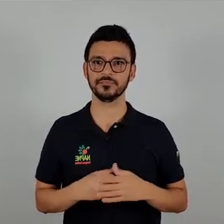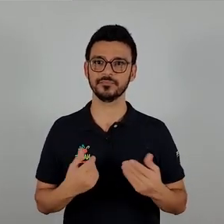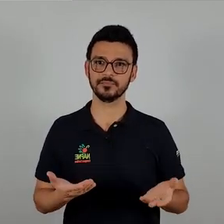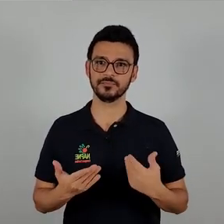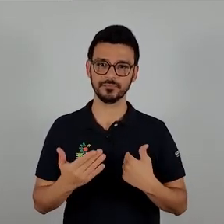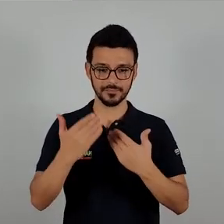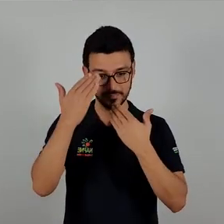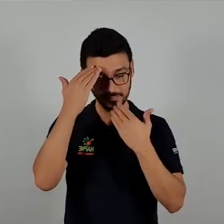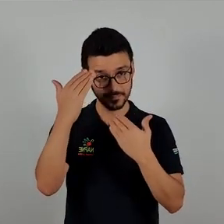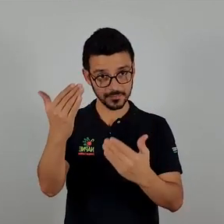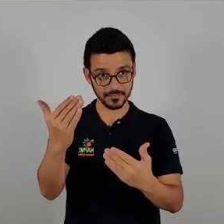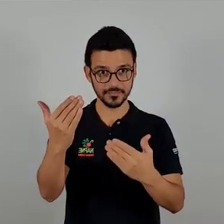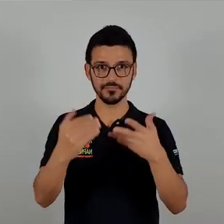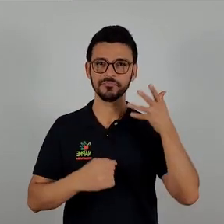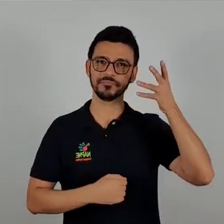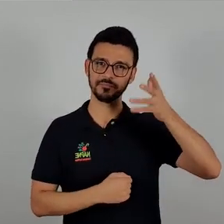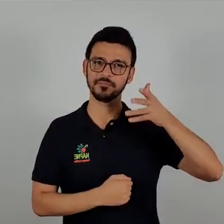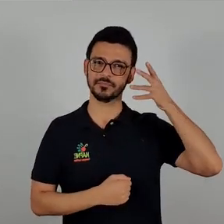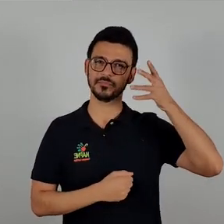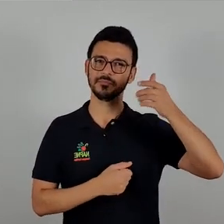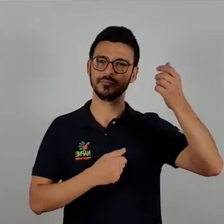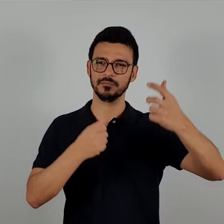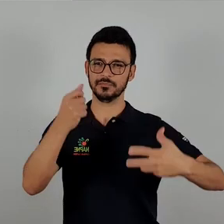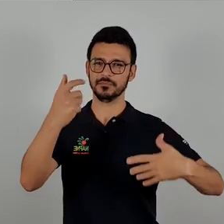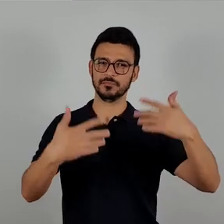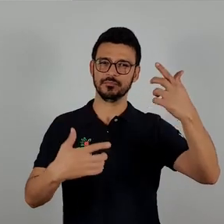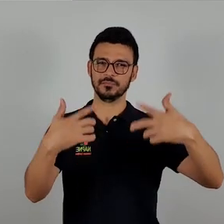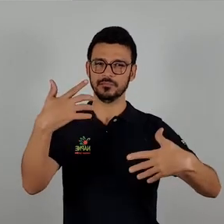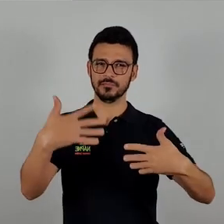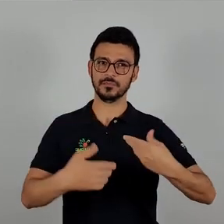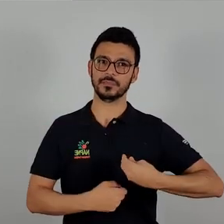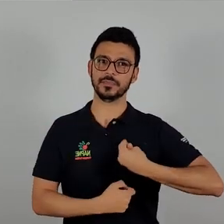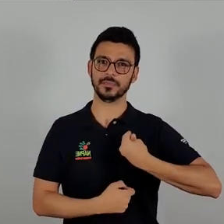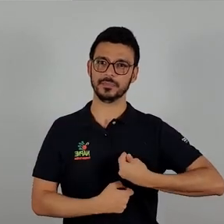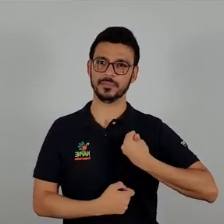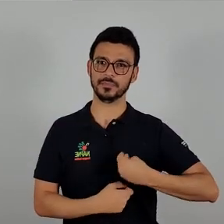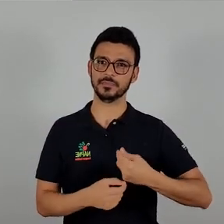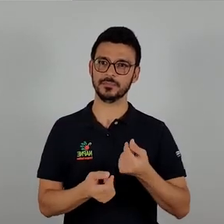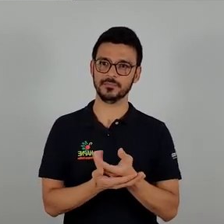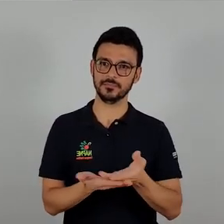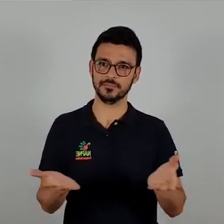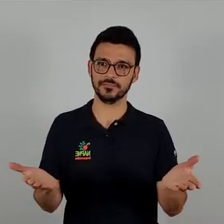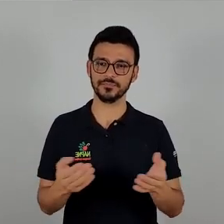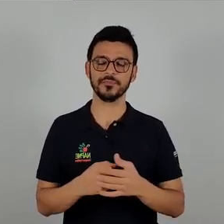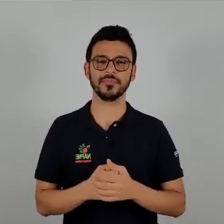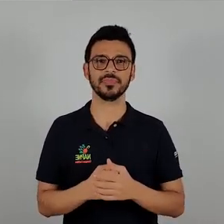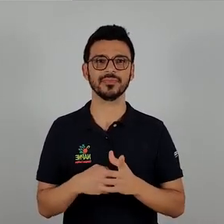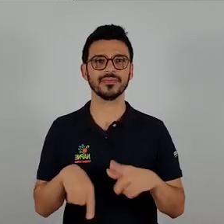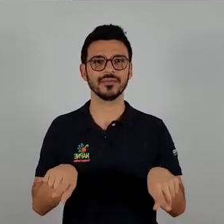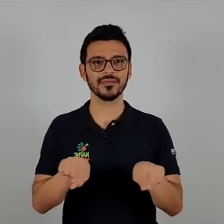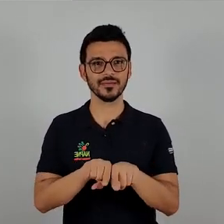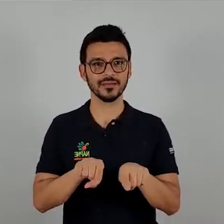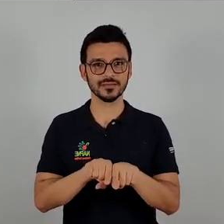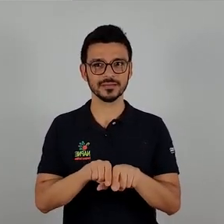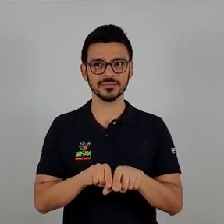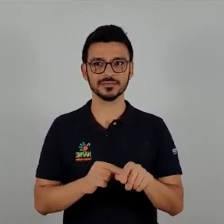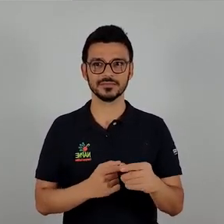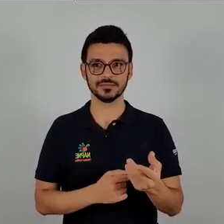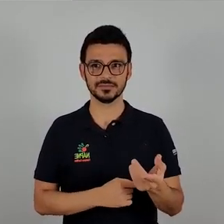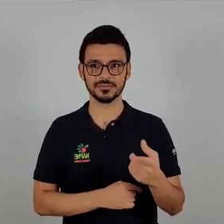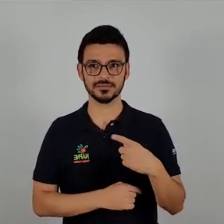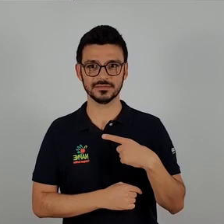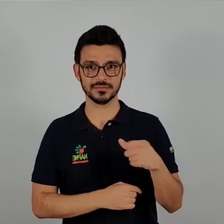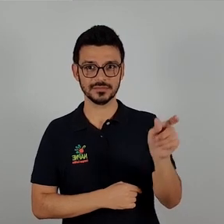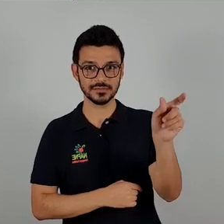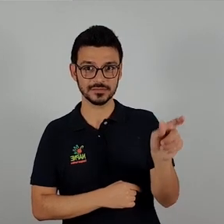para ela. Tranquilo. Legal, super recomendo, viu, Célia? Então, tem mais alguém que tem